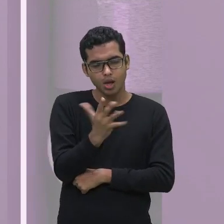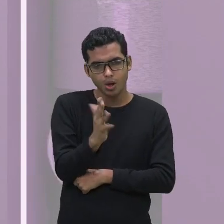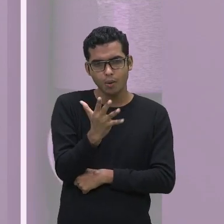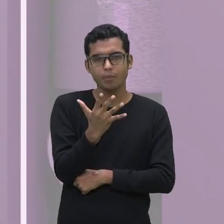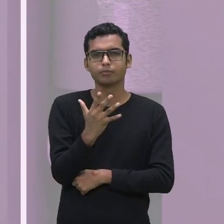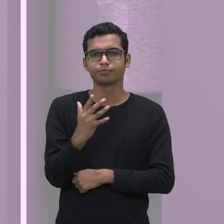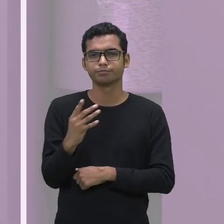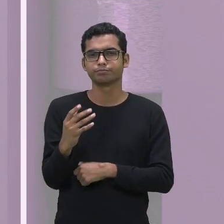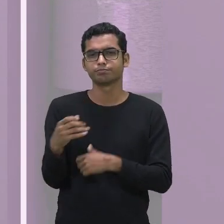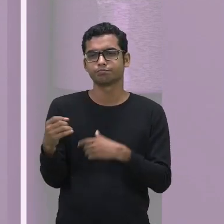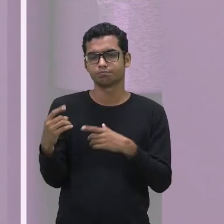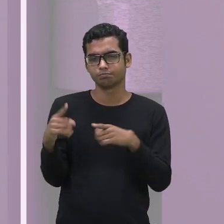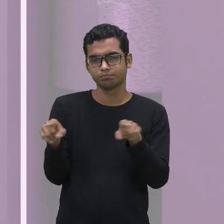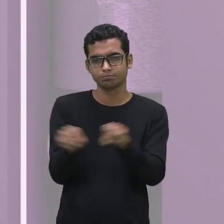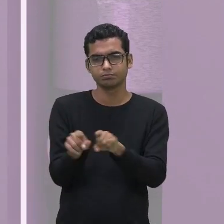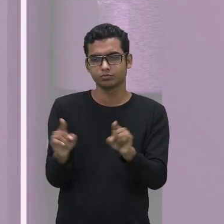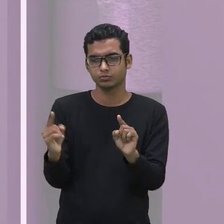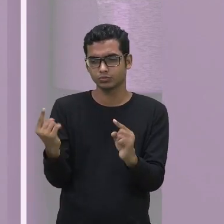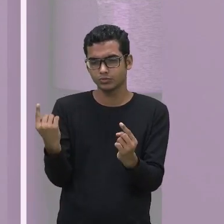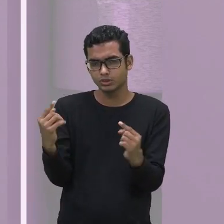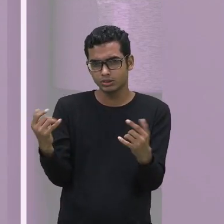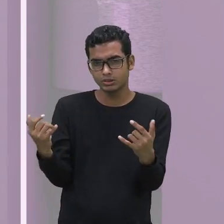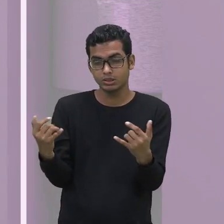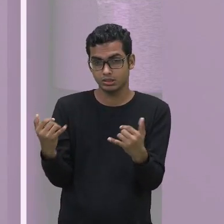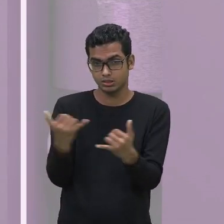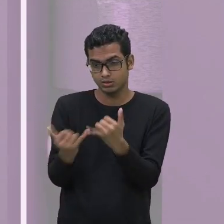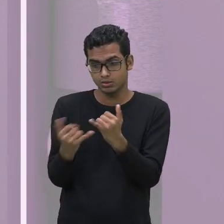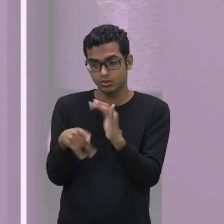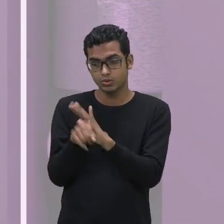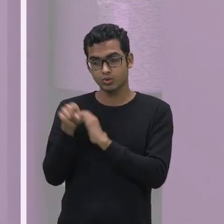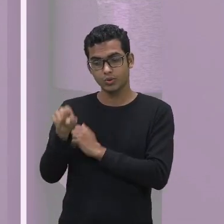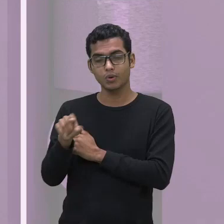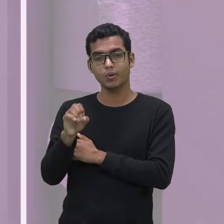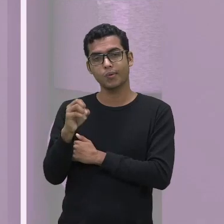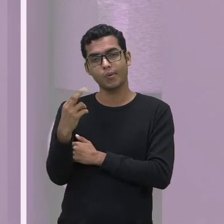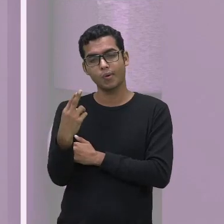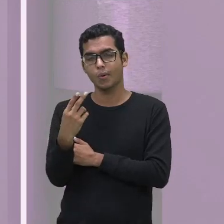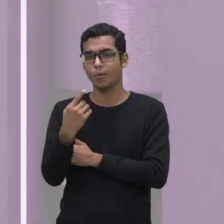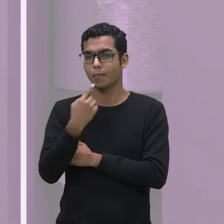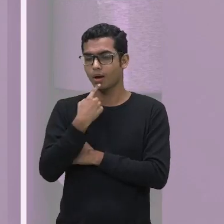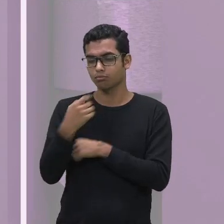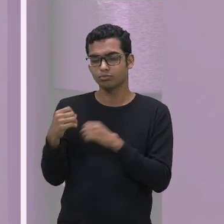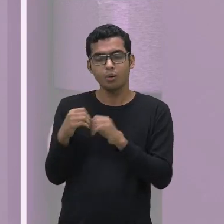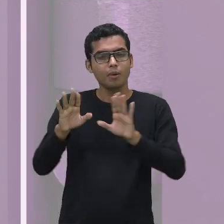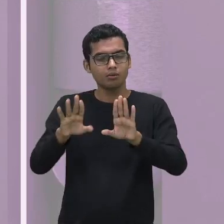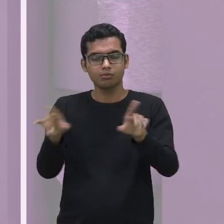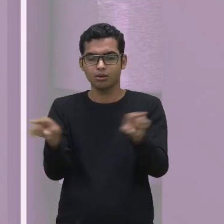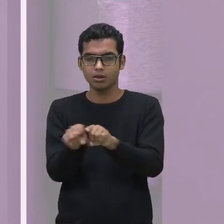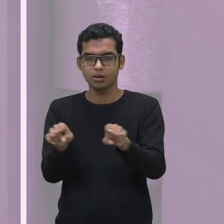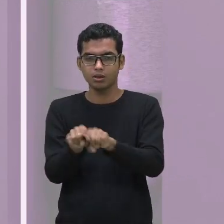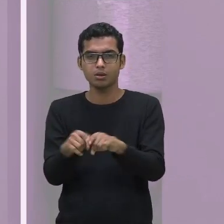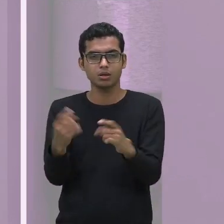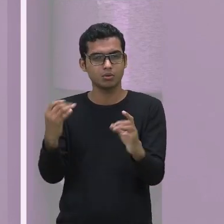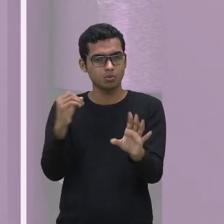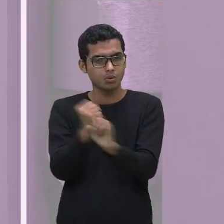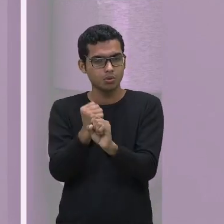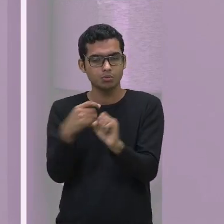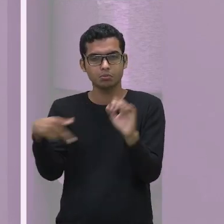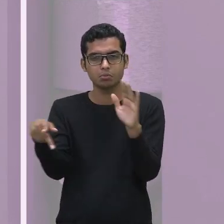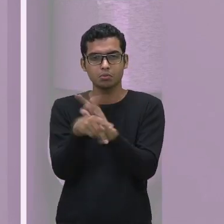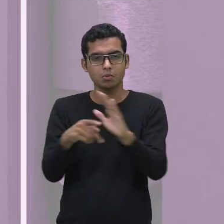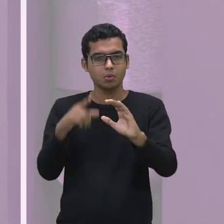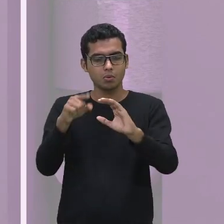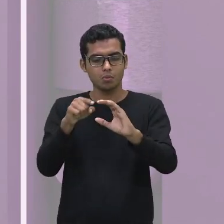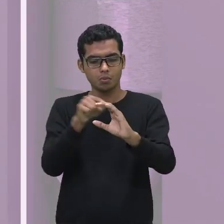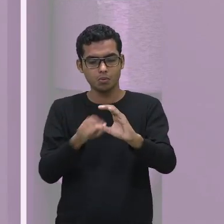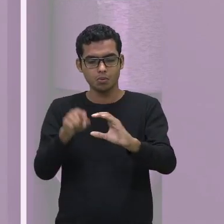um resultado mais próximo da realidade, tá bom? Mas para se calcular a área da coroa circular, basta fazer